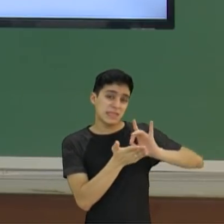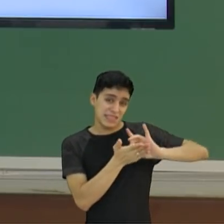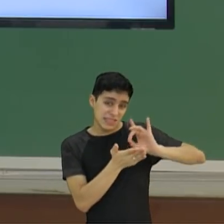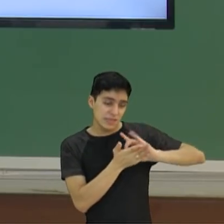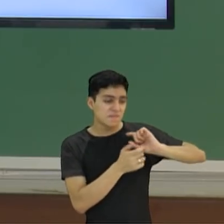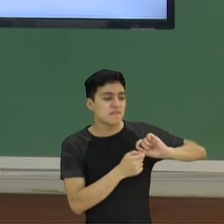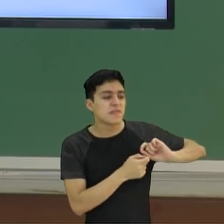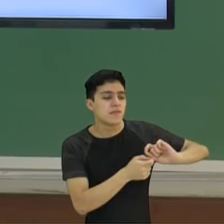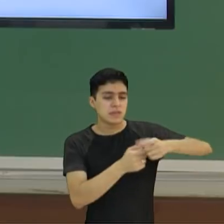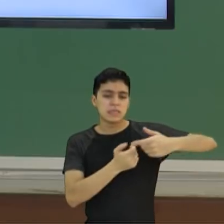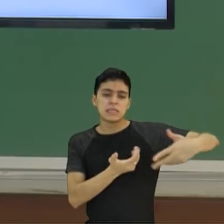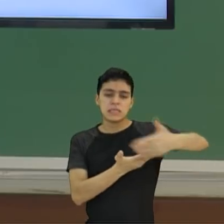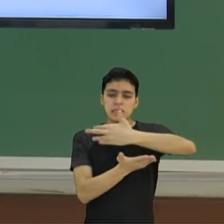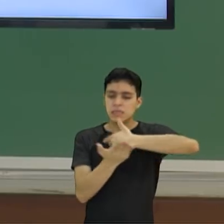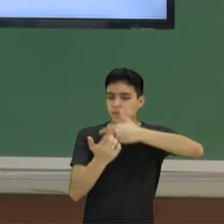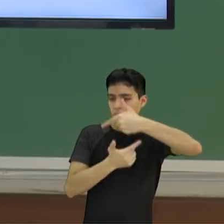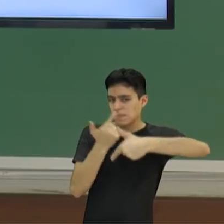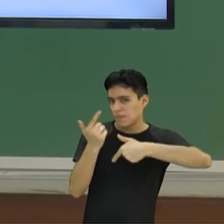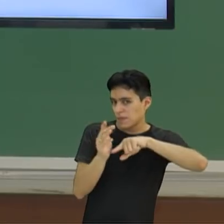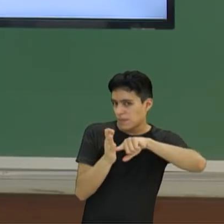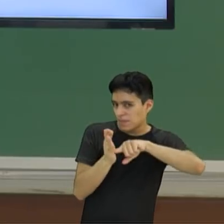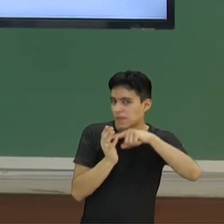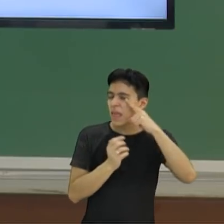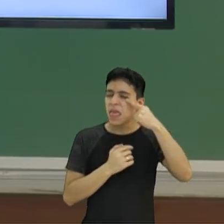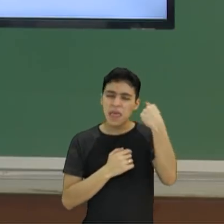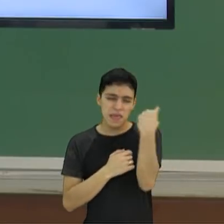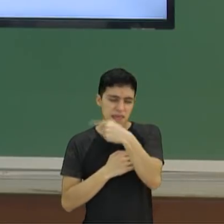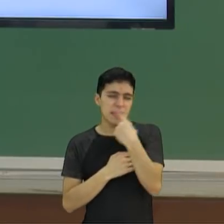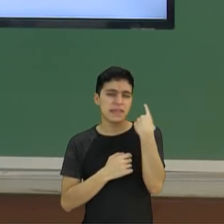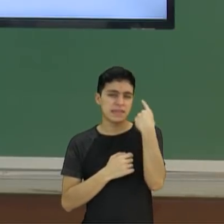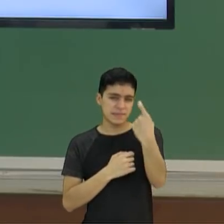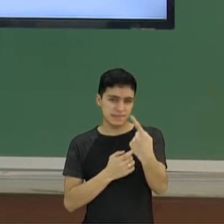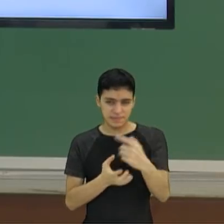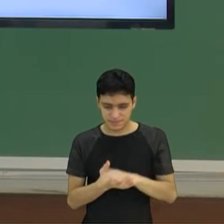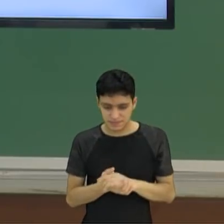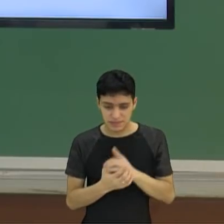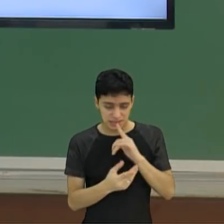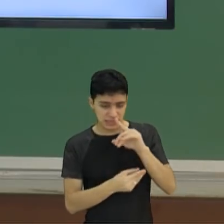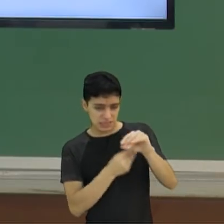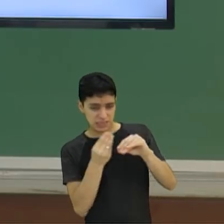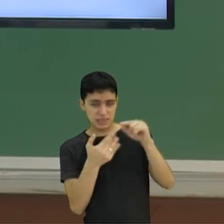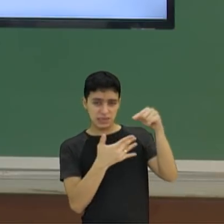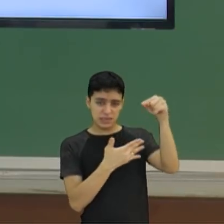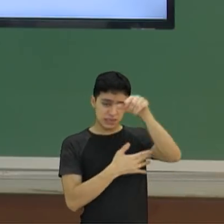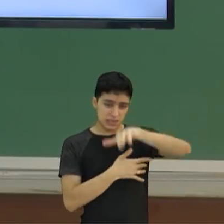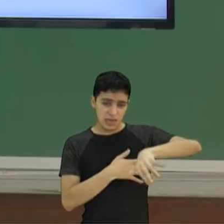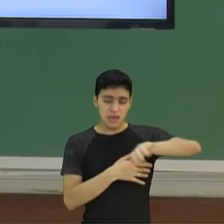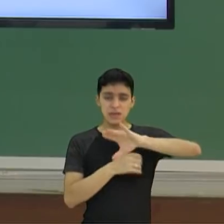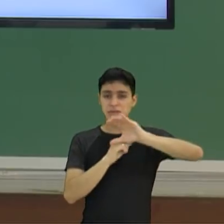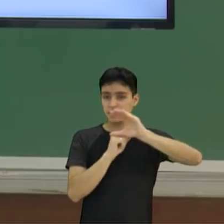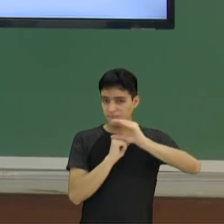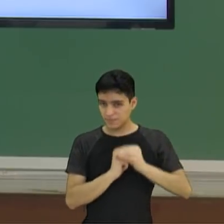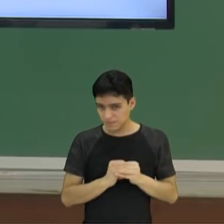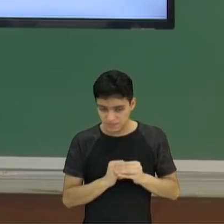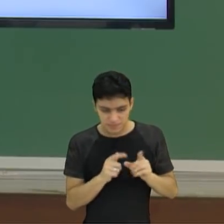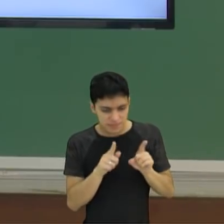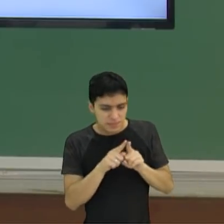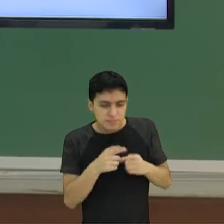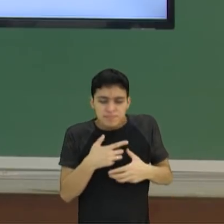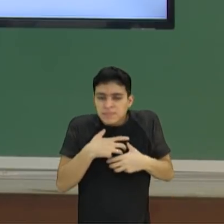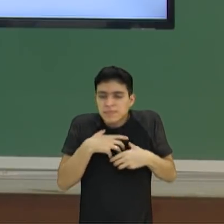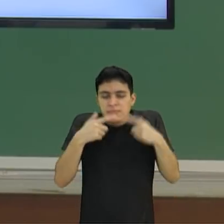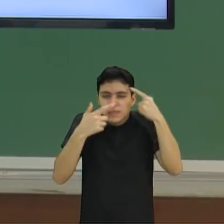estão fazendo esse trabalho. É algo muito interessante que envolve várias áreas do conhecimento e desperta